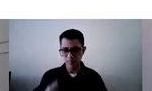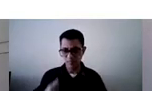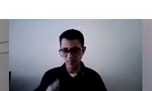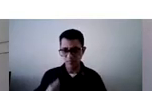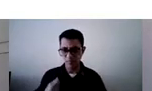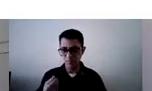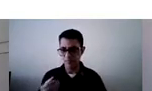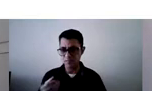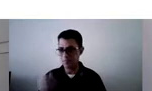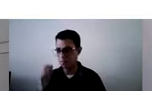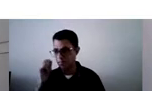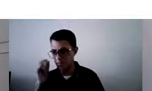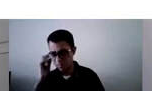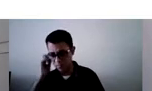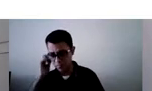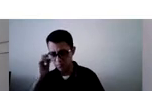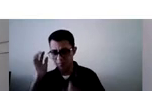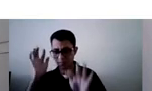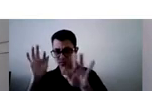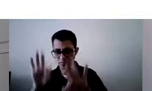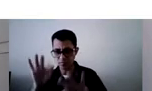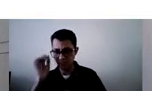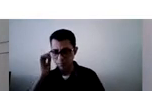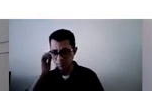só um minutinho para eu voltar.